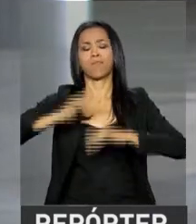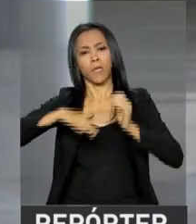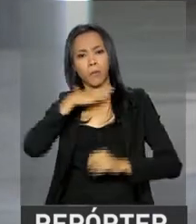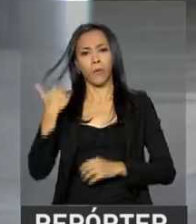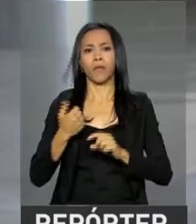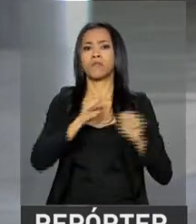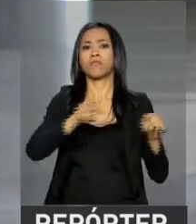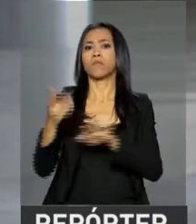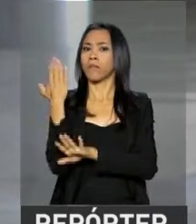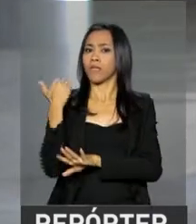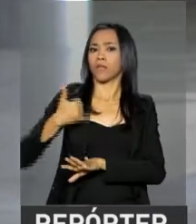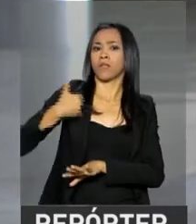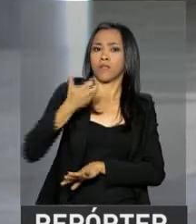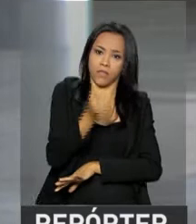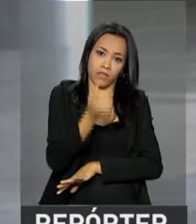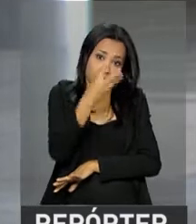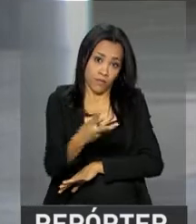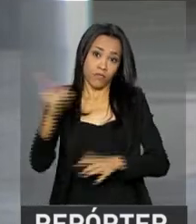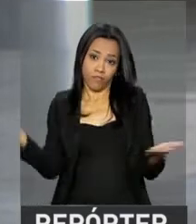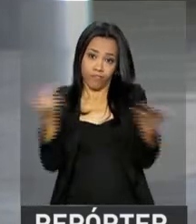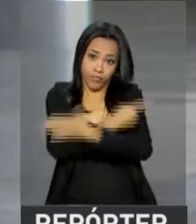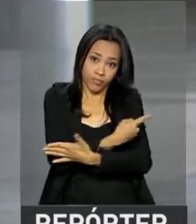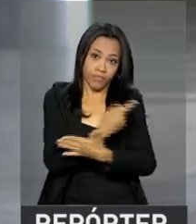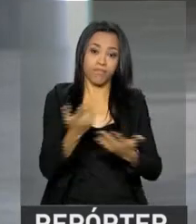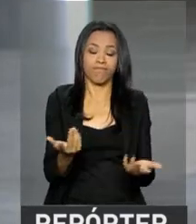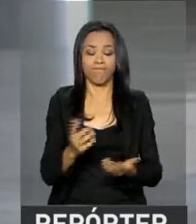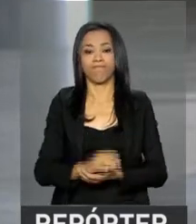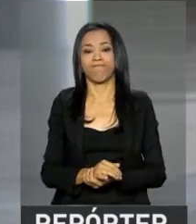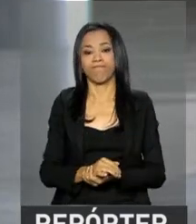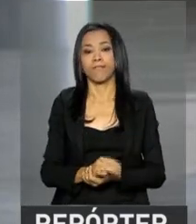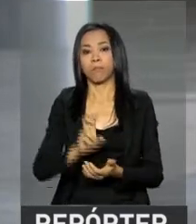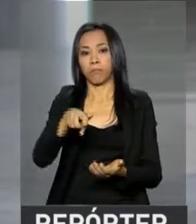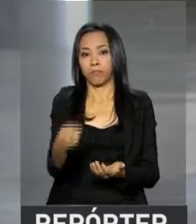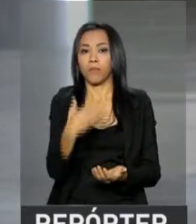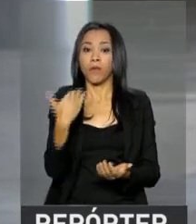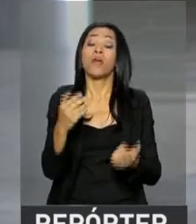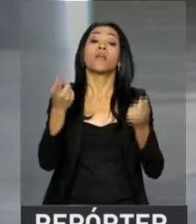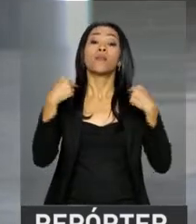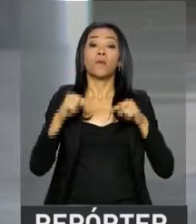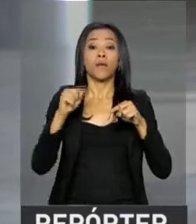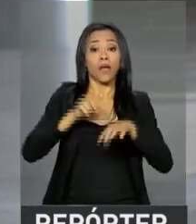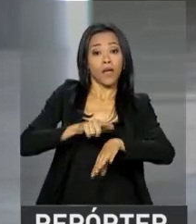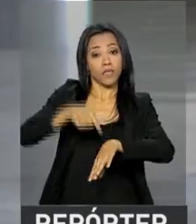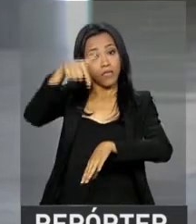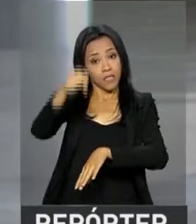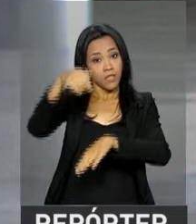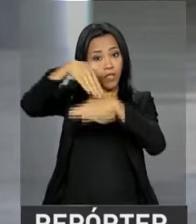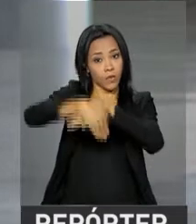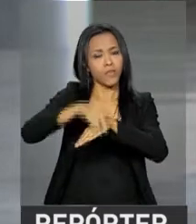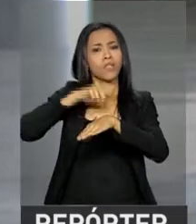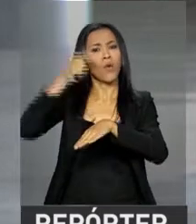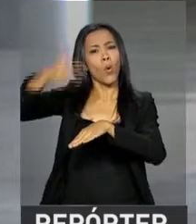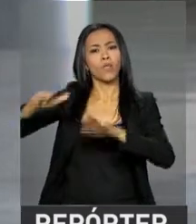em decorrência de complicações cardiovasculares ainda na agenda já no começo da noite às 7 da noite rodrigo maia participa da